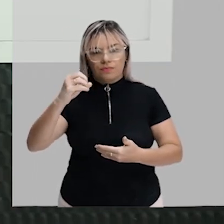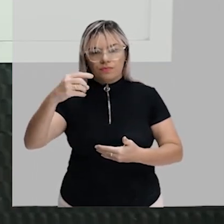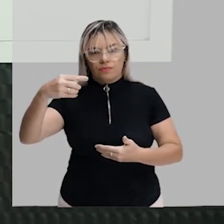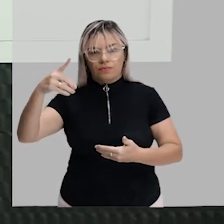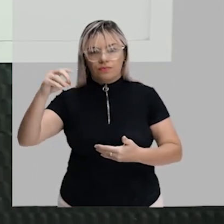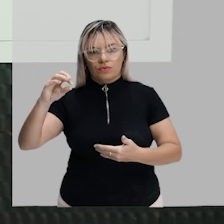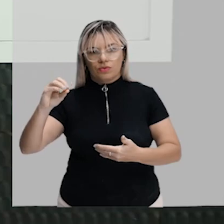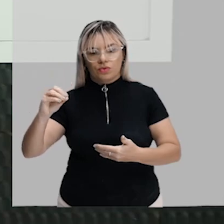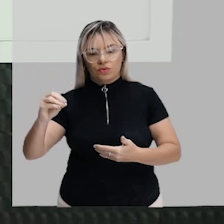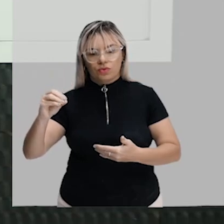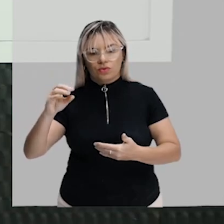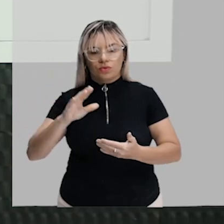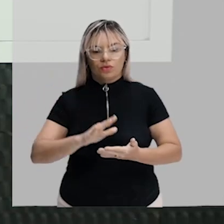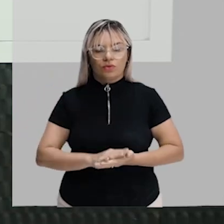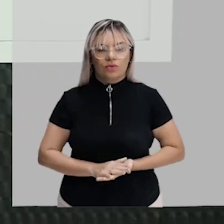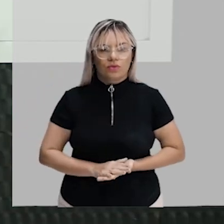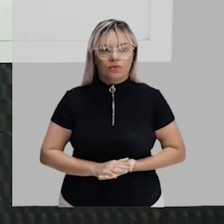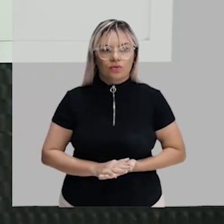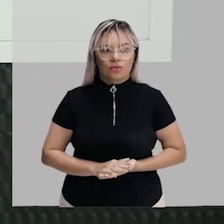de